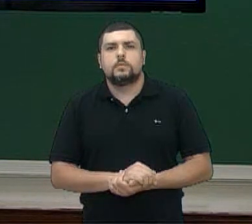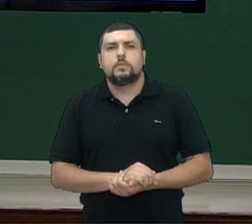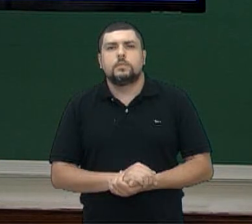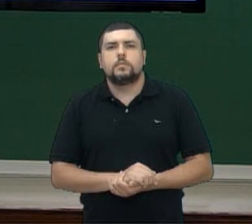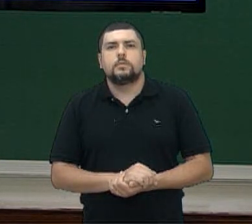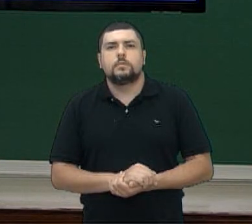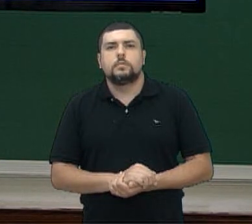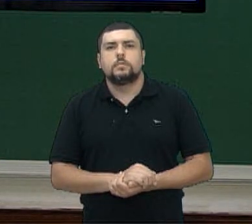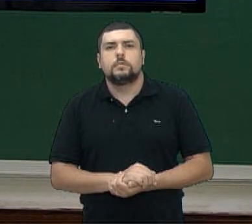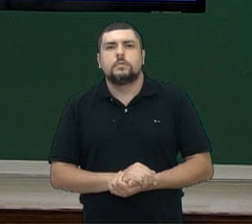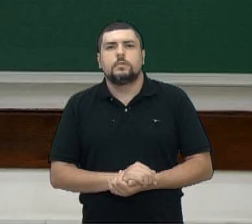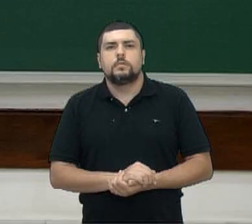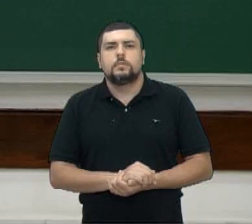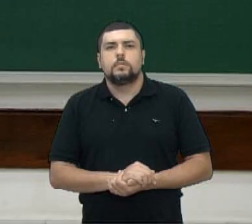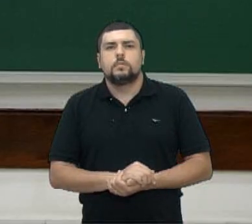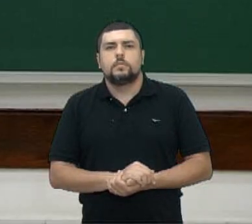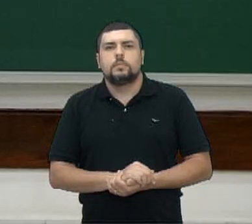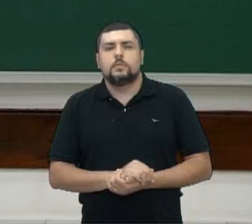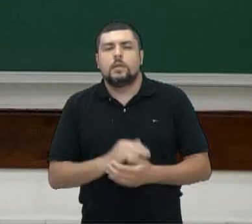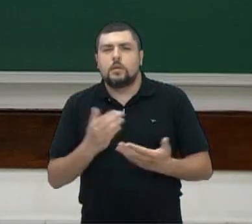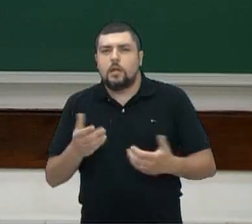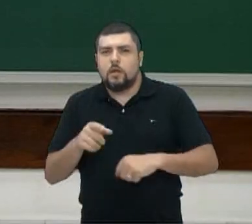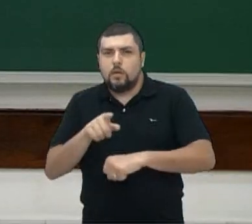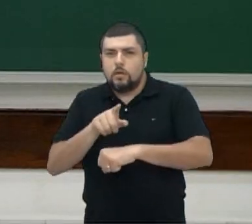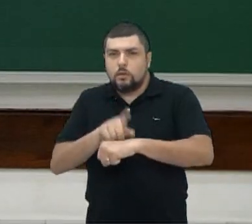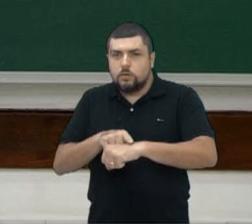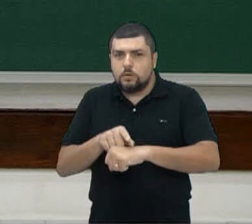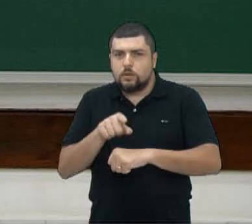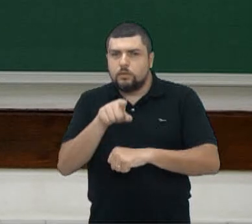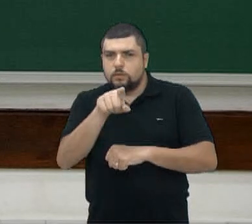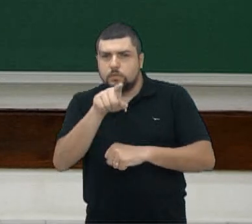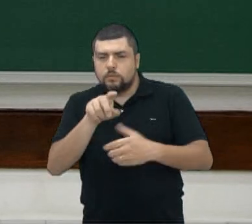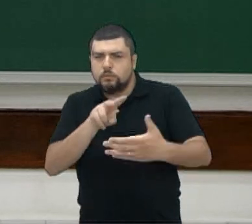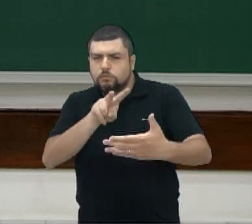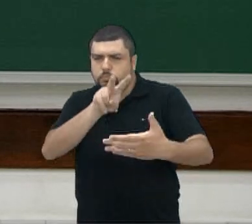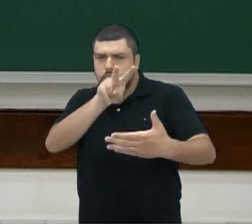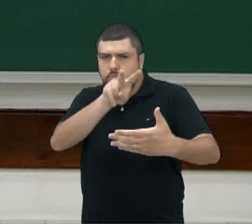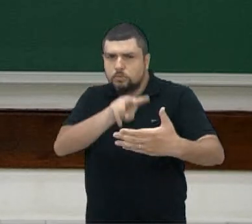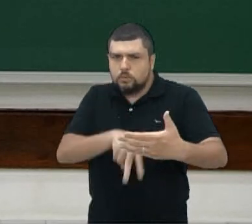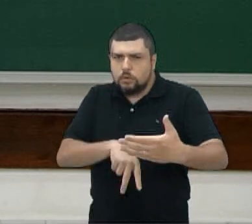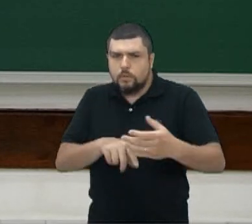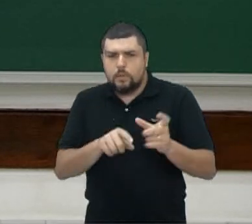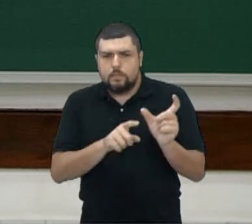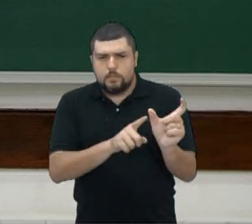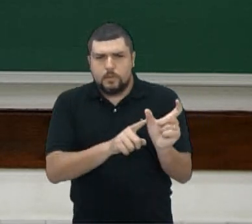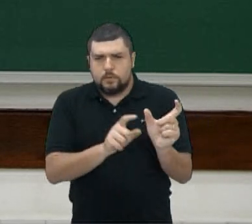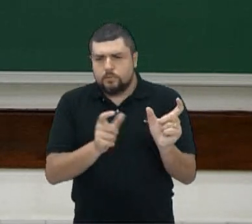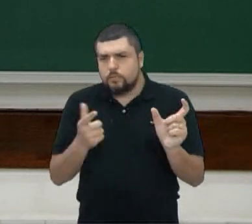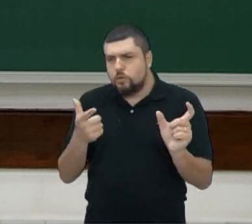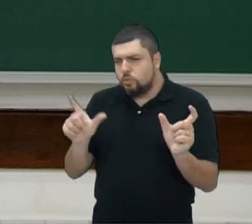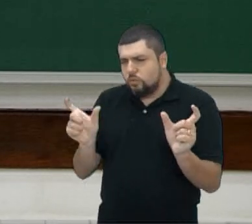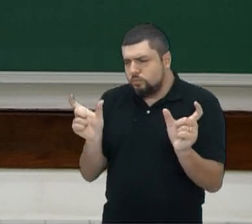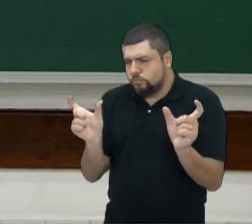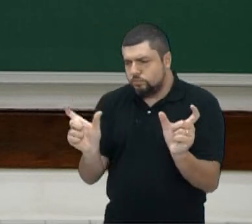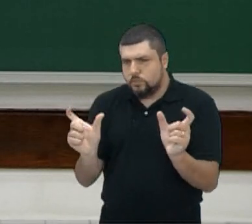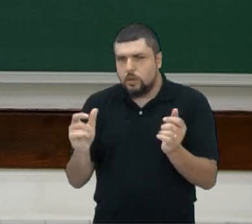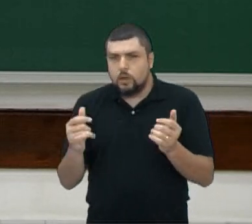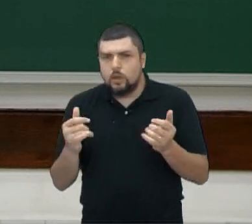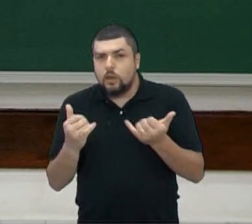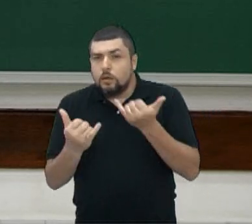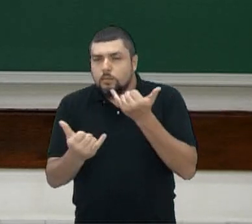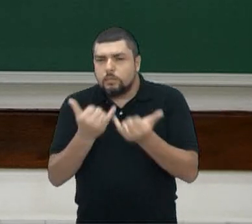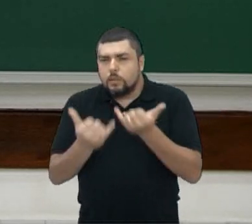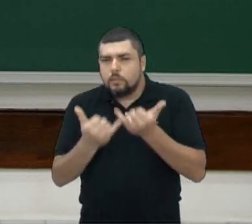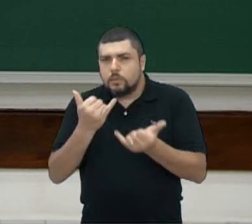elas 2 opções também. Então, eu vou dar um tempinho para vocês poderem analisar. Pega os sinônimos, pega a palavra parecida, dá uma olhada no dicionário se preciso